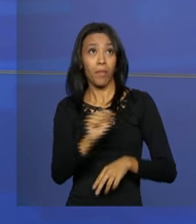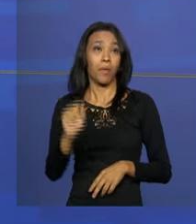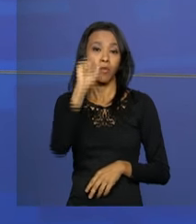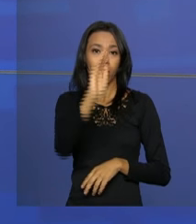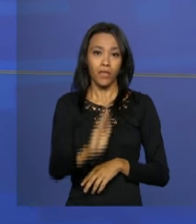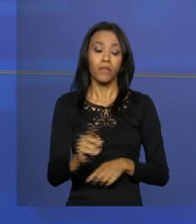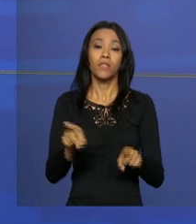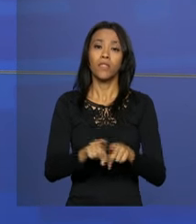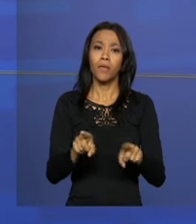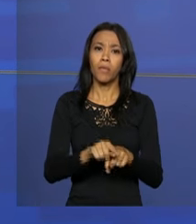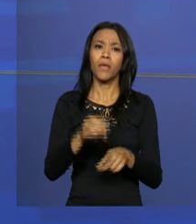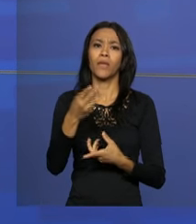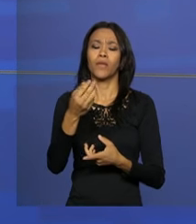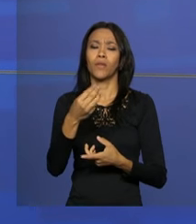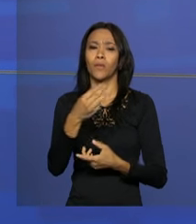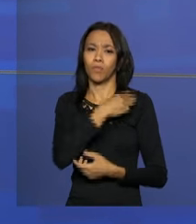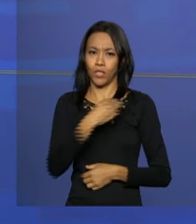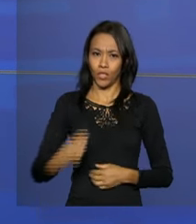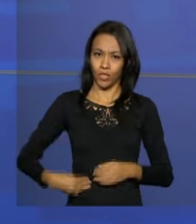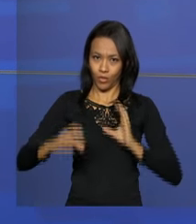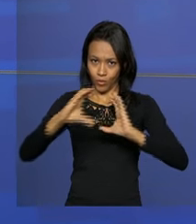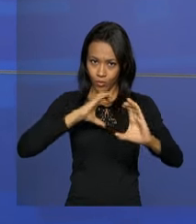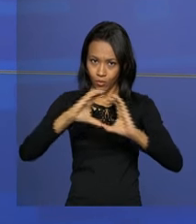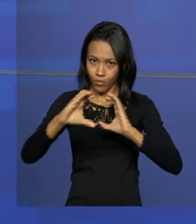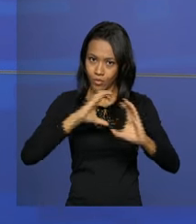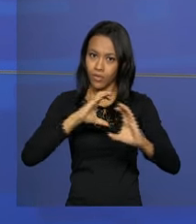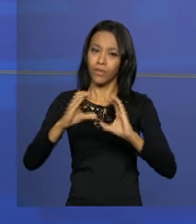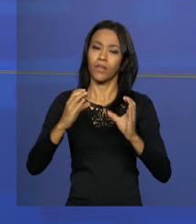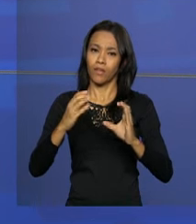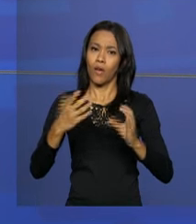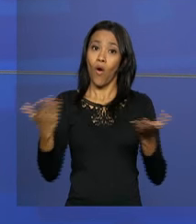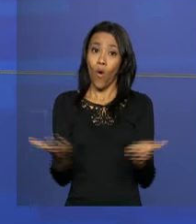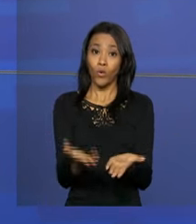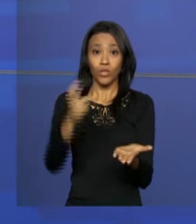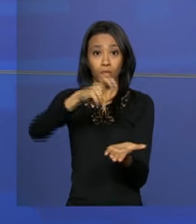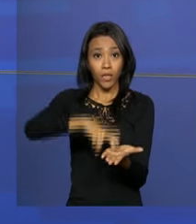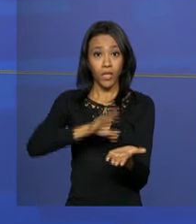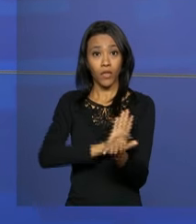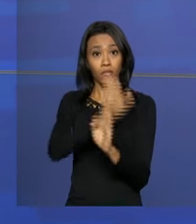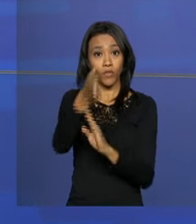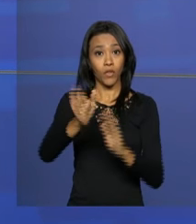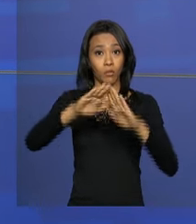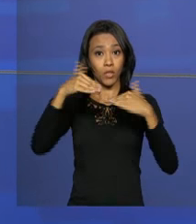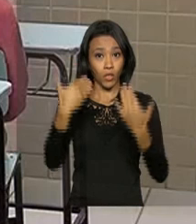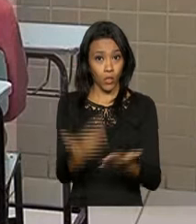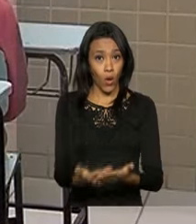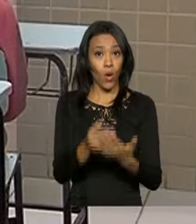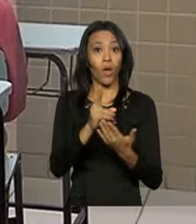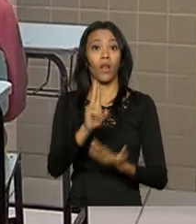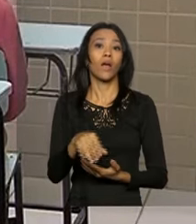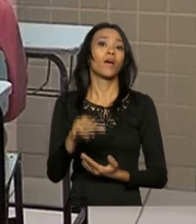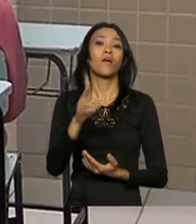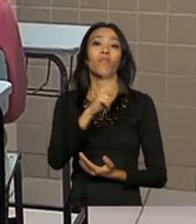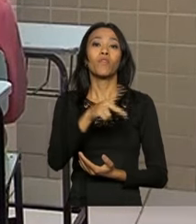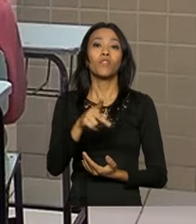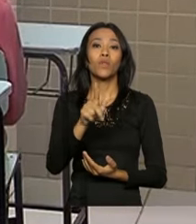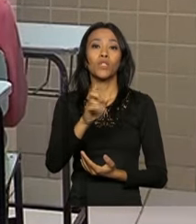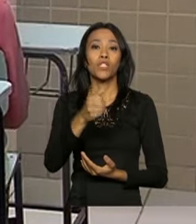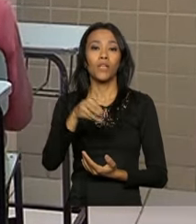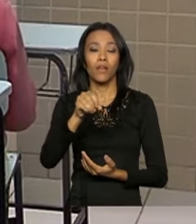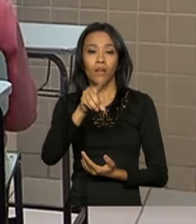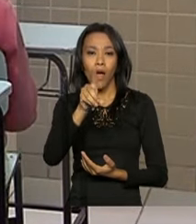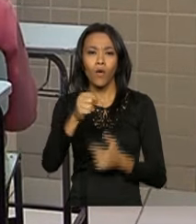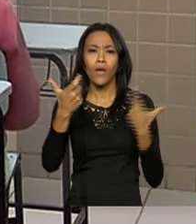de Comunicação Social da Presidência, Edinho Silva, esteve nesta manhã na Escola Professor Geraldo de Almeida, em São José